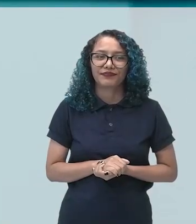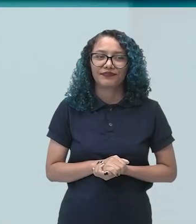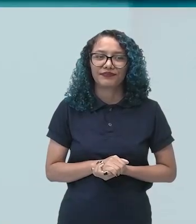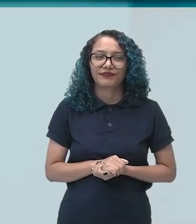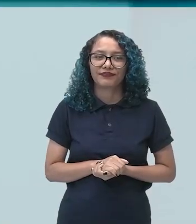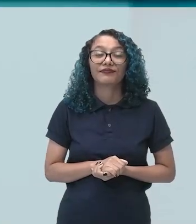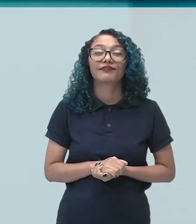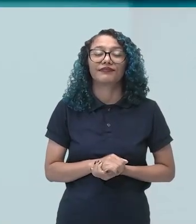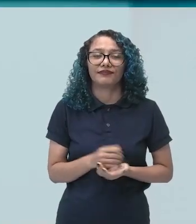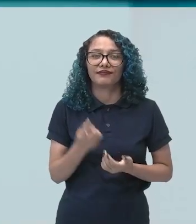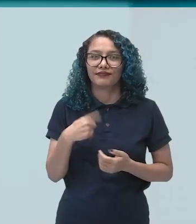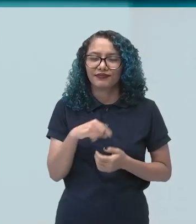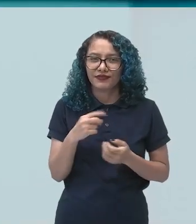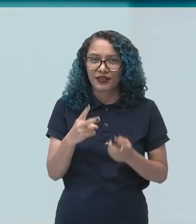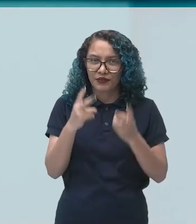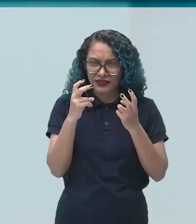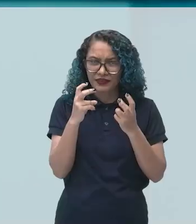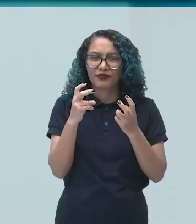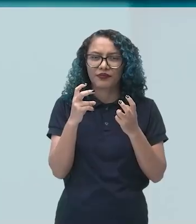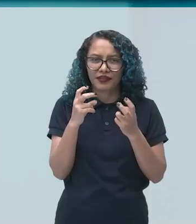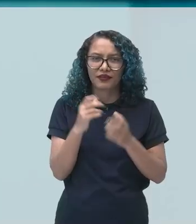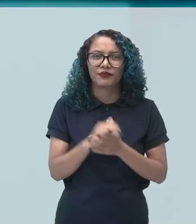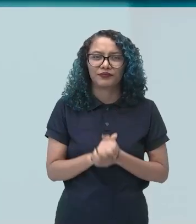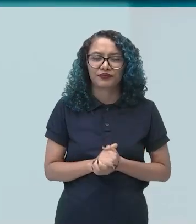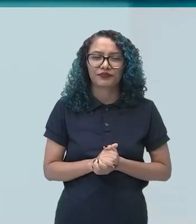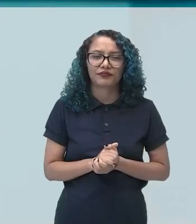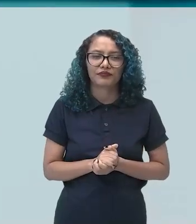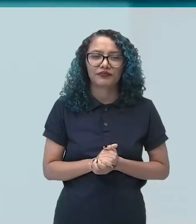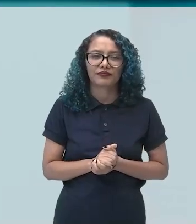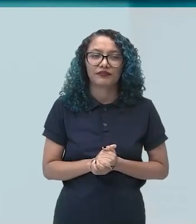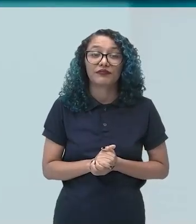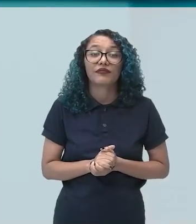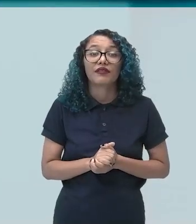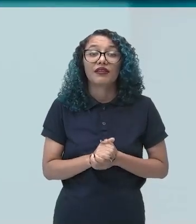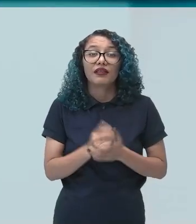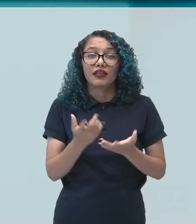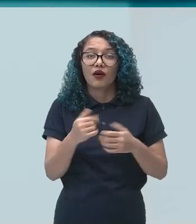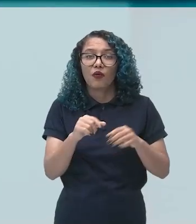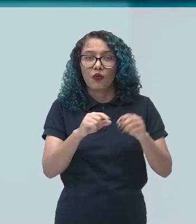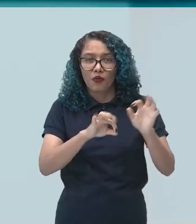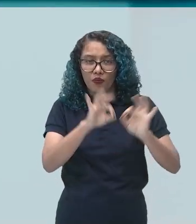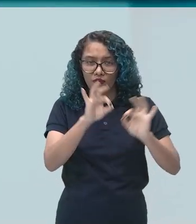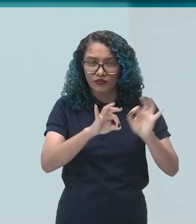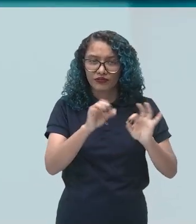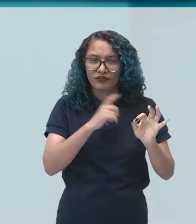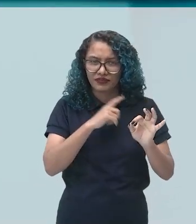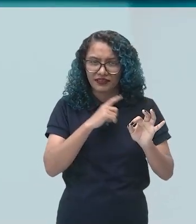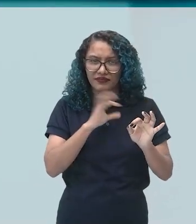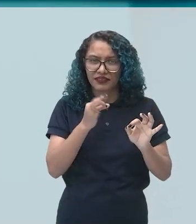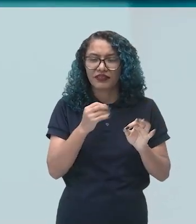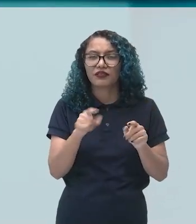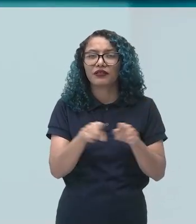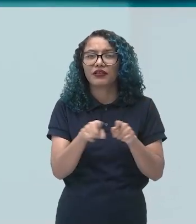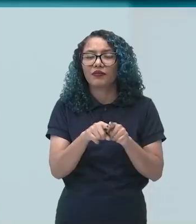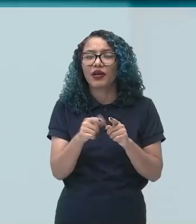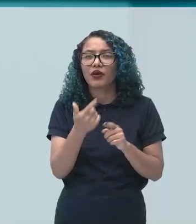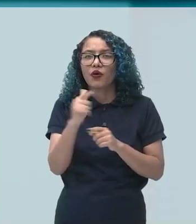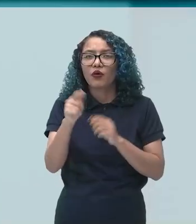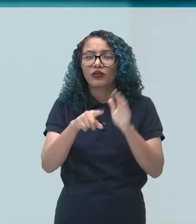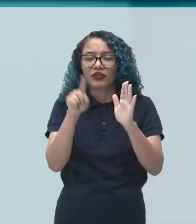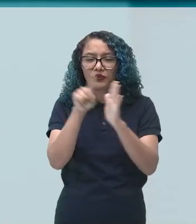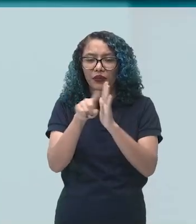Então, vocês puderam ver que, além daquelas questões do planejamento, outras foram surgindo, né?